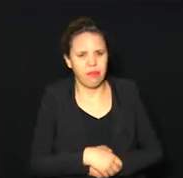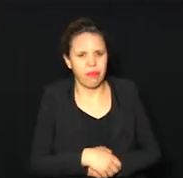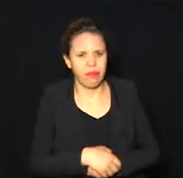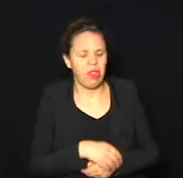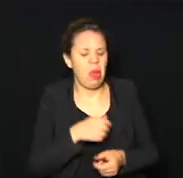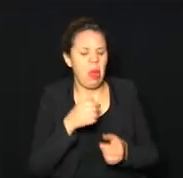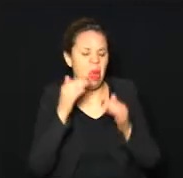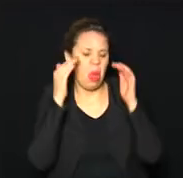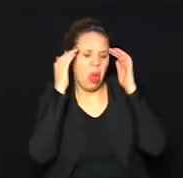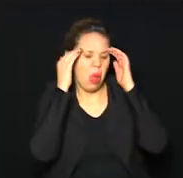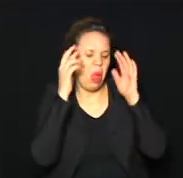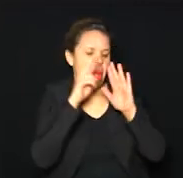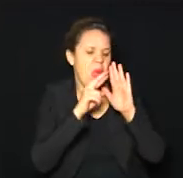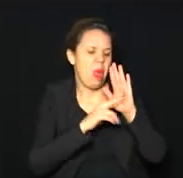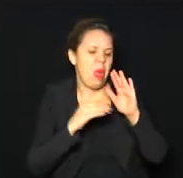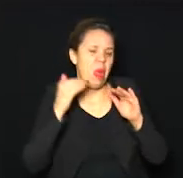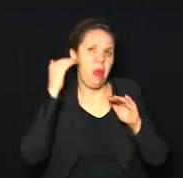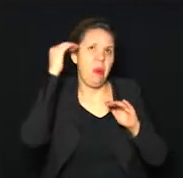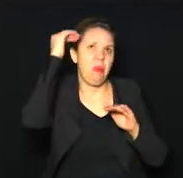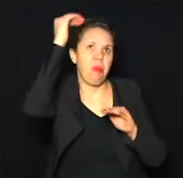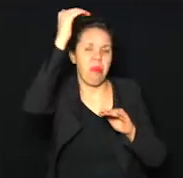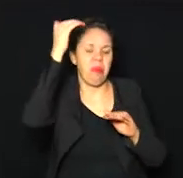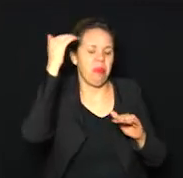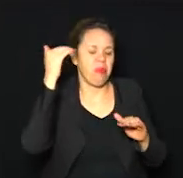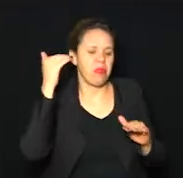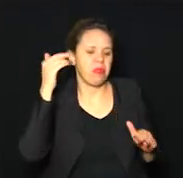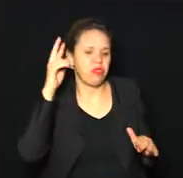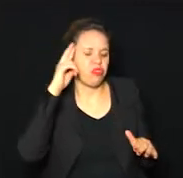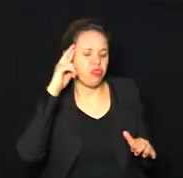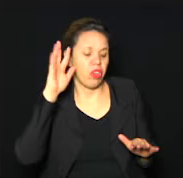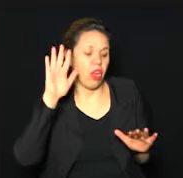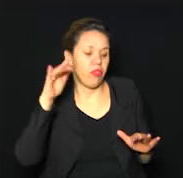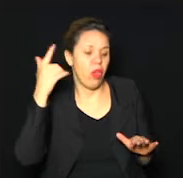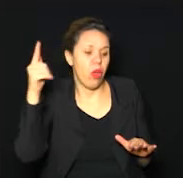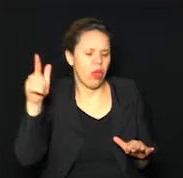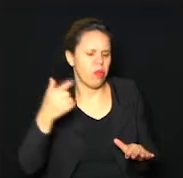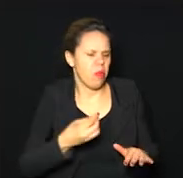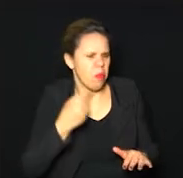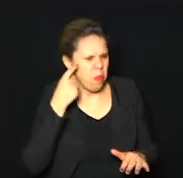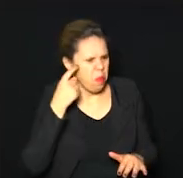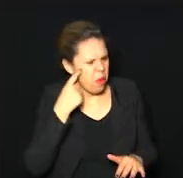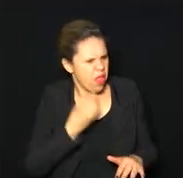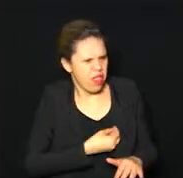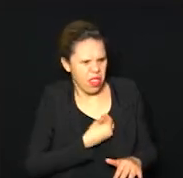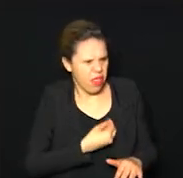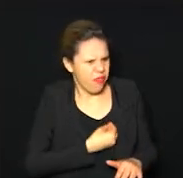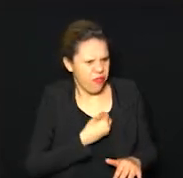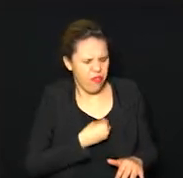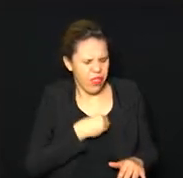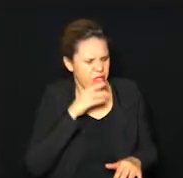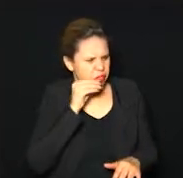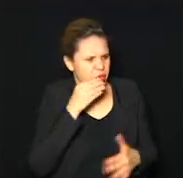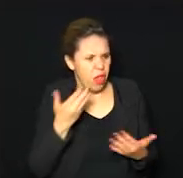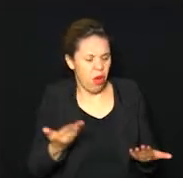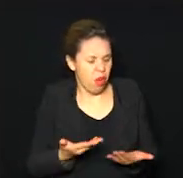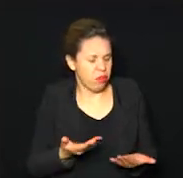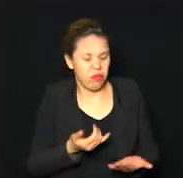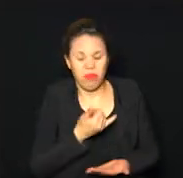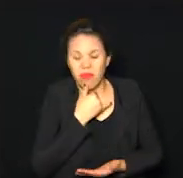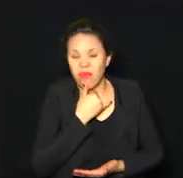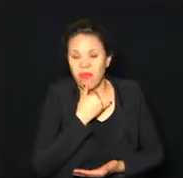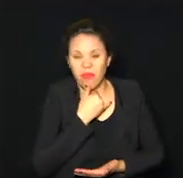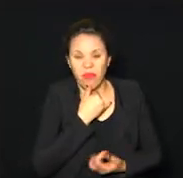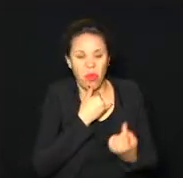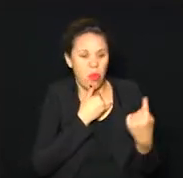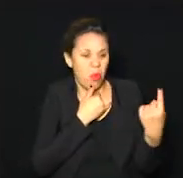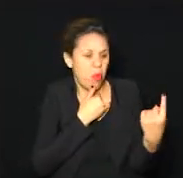seguir ordens de cima e não se pensa na vida do trabalhador. E aí hoje, infelizmente, uma